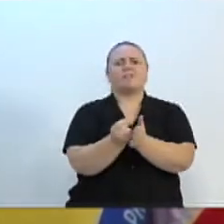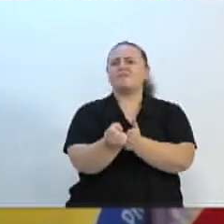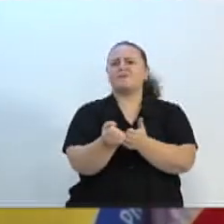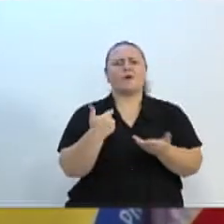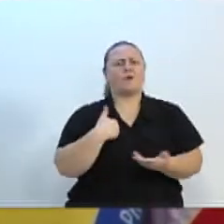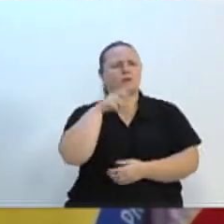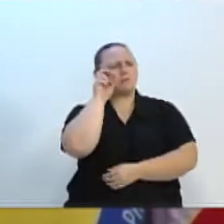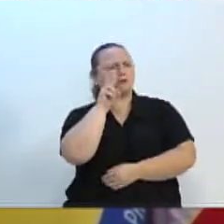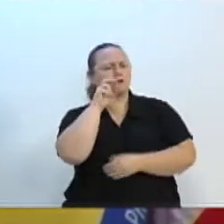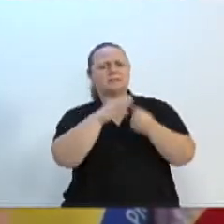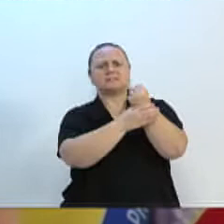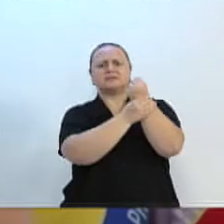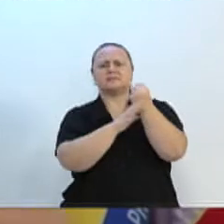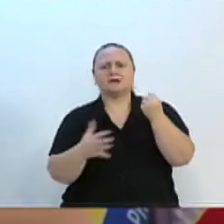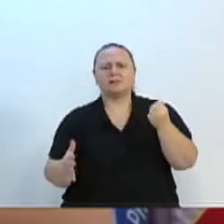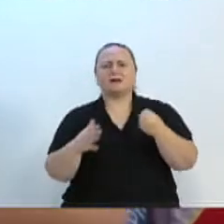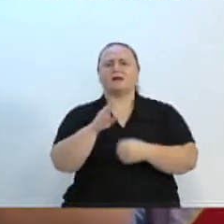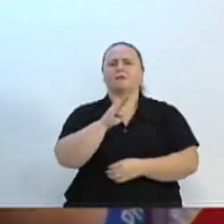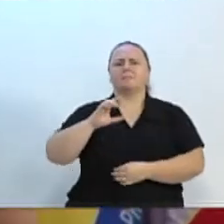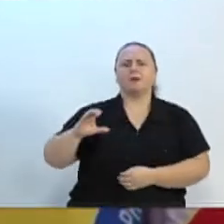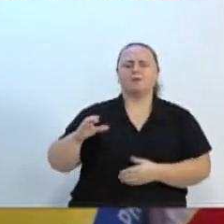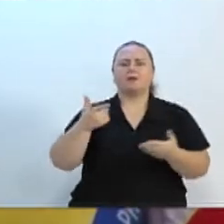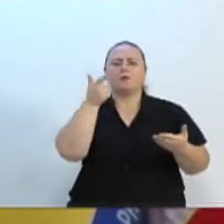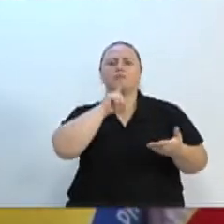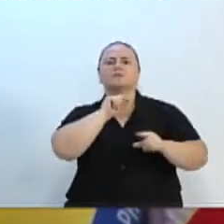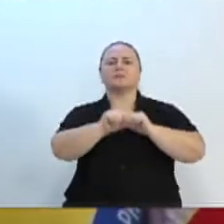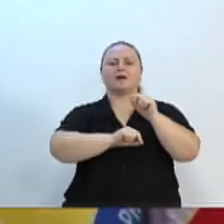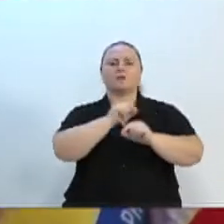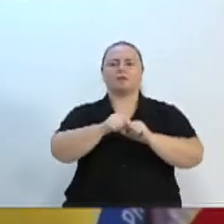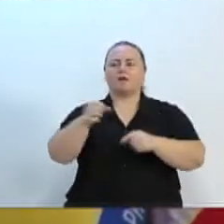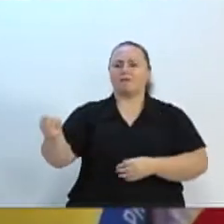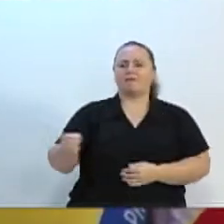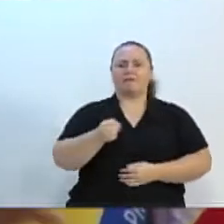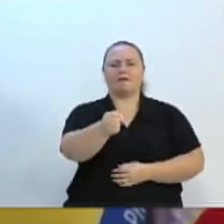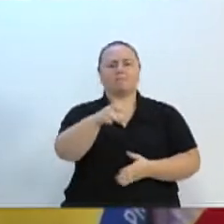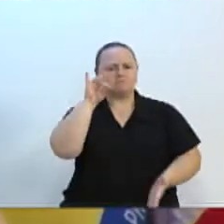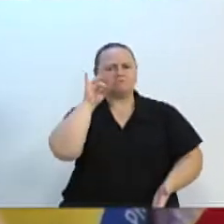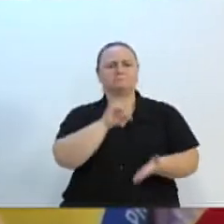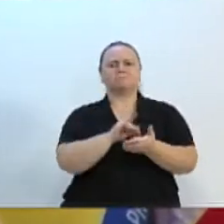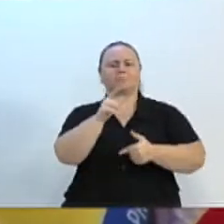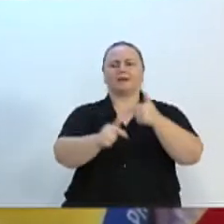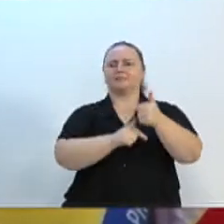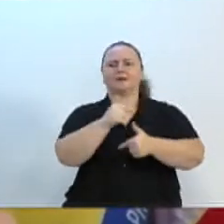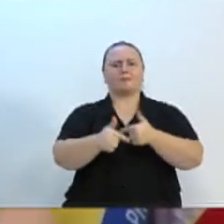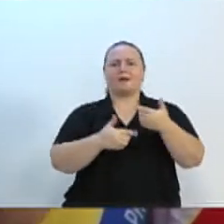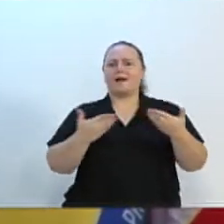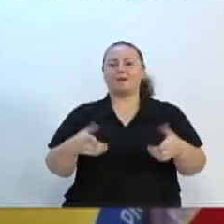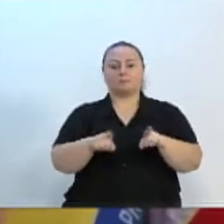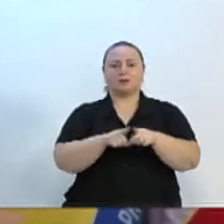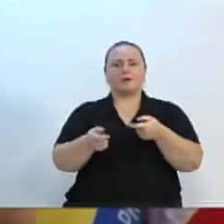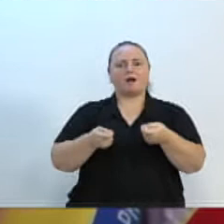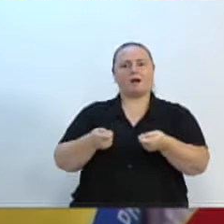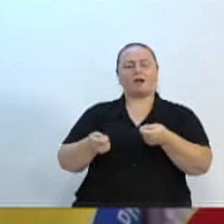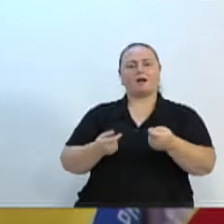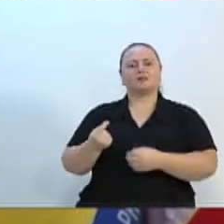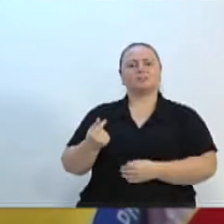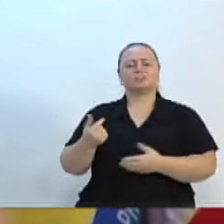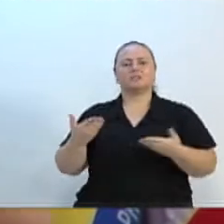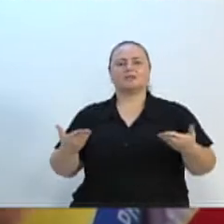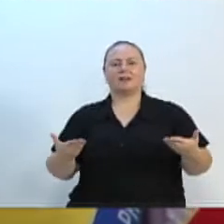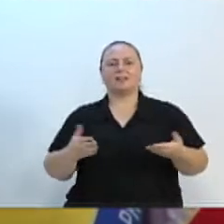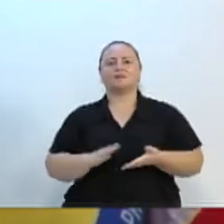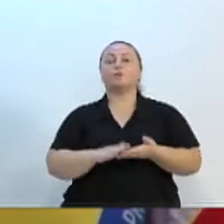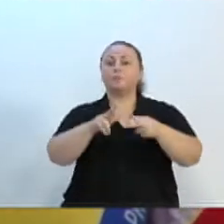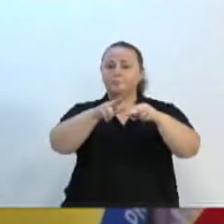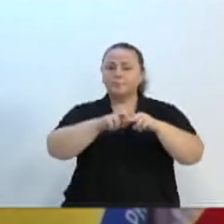São José, de Balneário, que conseguem ter muito mais efetividade, inclusive com economia de recurso. Então, dialogar, sentar,